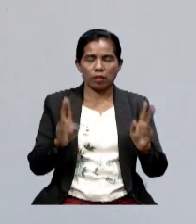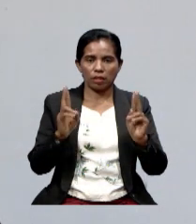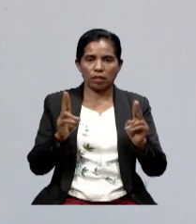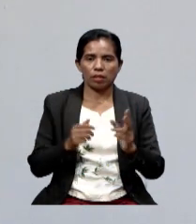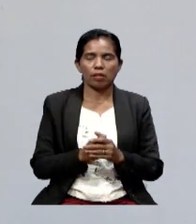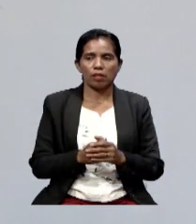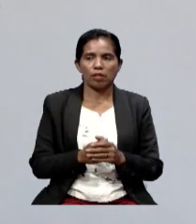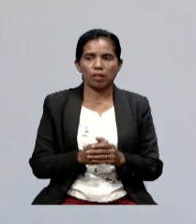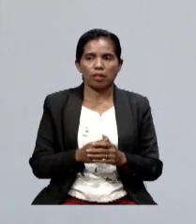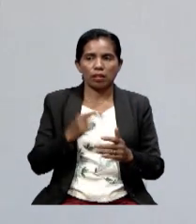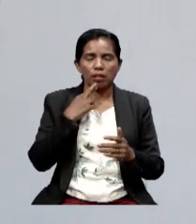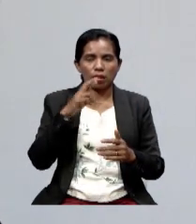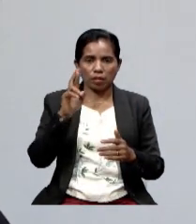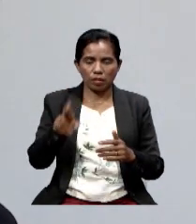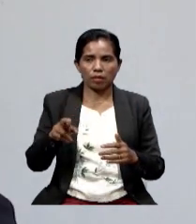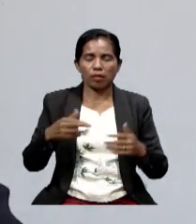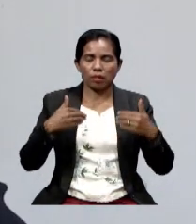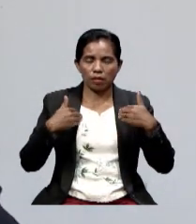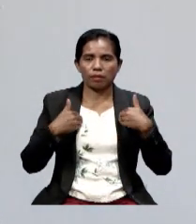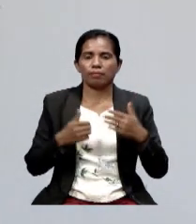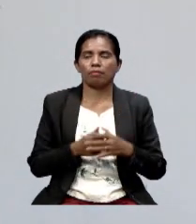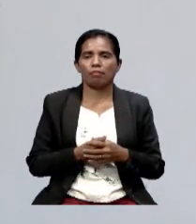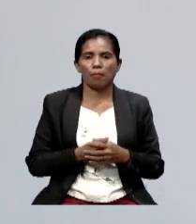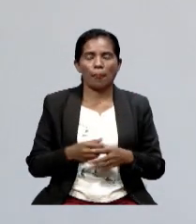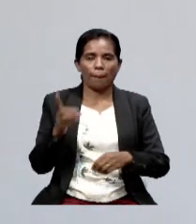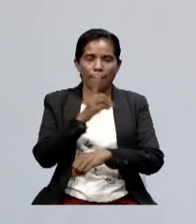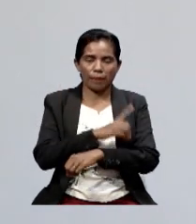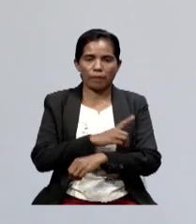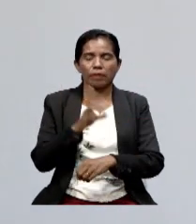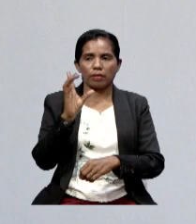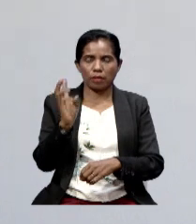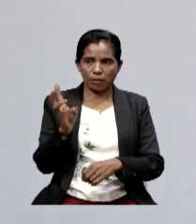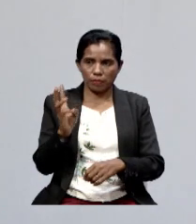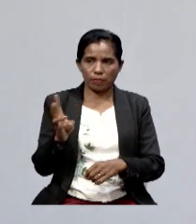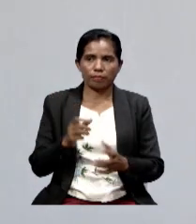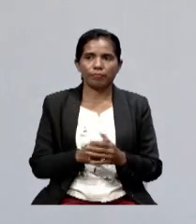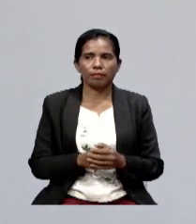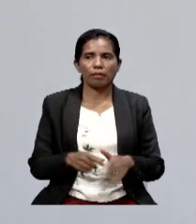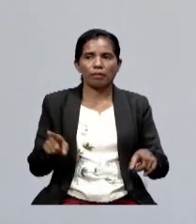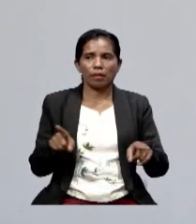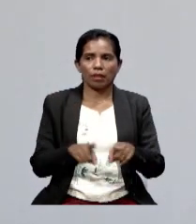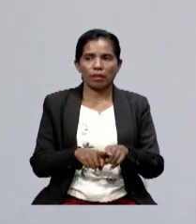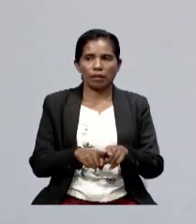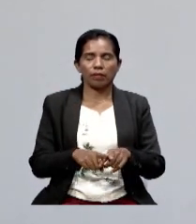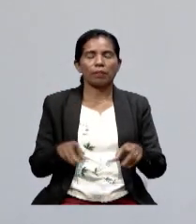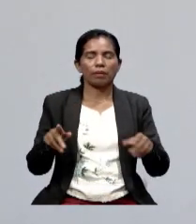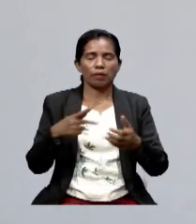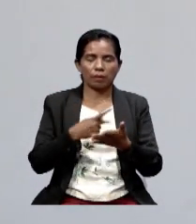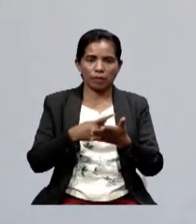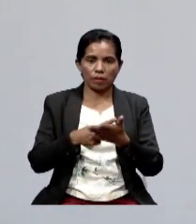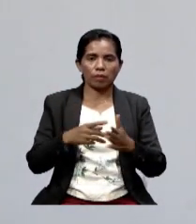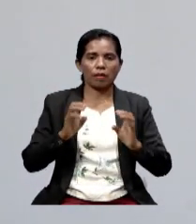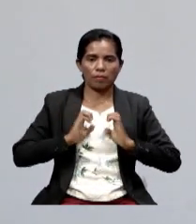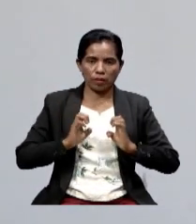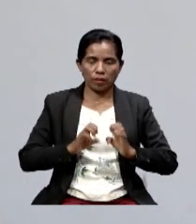nessa, enquadramento legal na QDIA, dentro de loro nenhum nem interessou tratamento nesse projeto de emergência outro